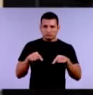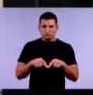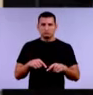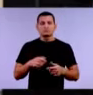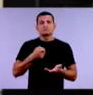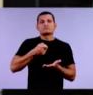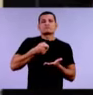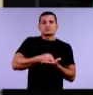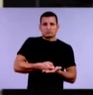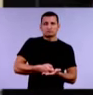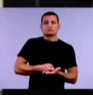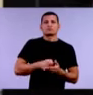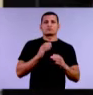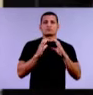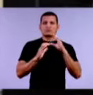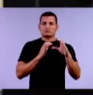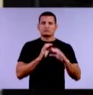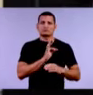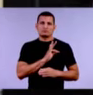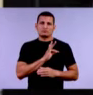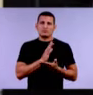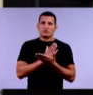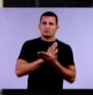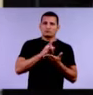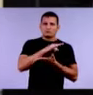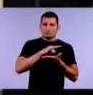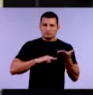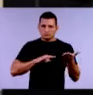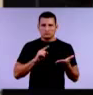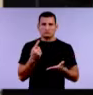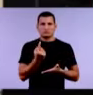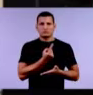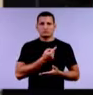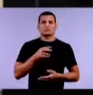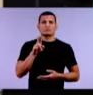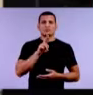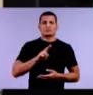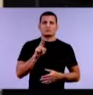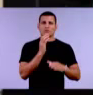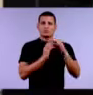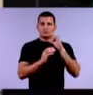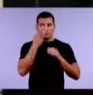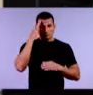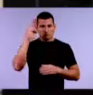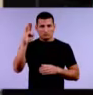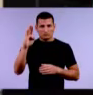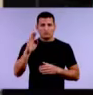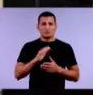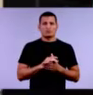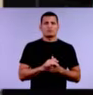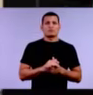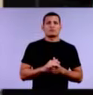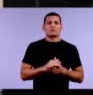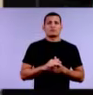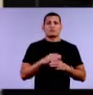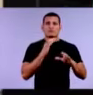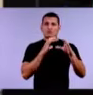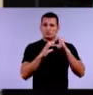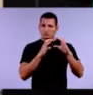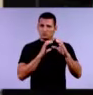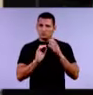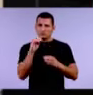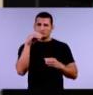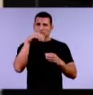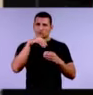técnica, né? E alguns documentos que nós usamos para se comunicar, principalmente para a comunicação interna dentro